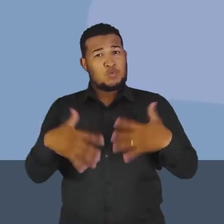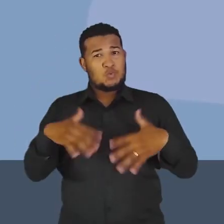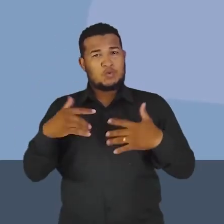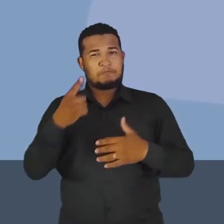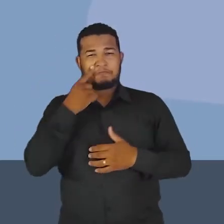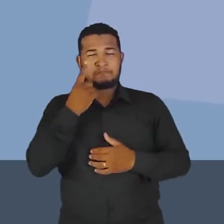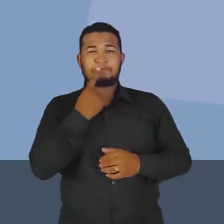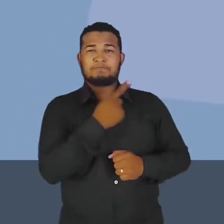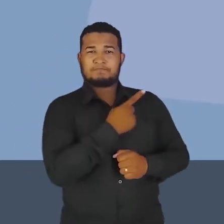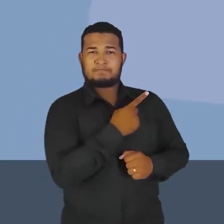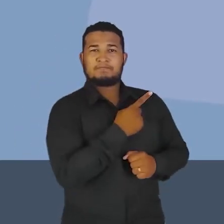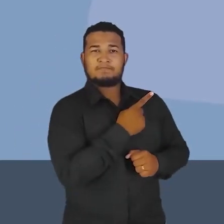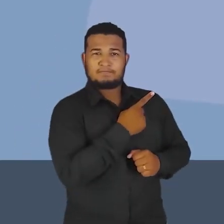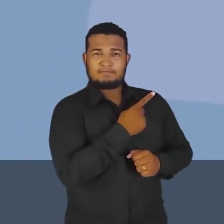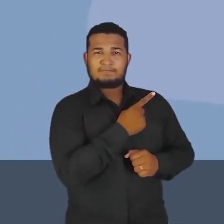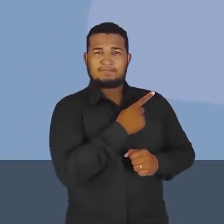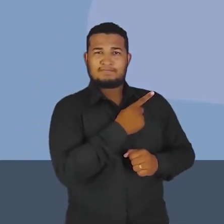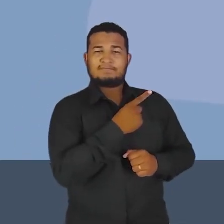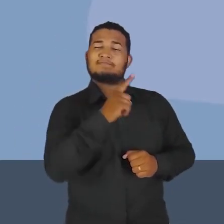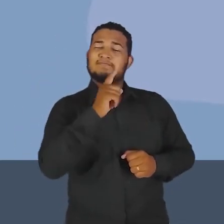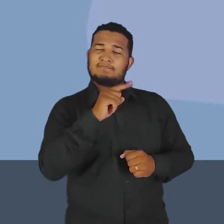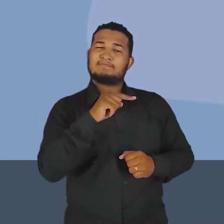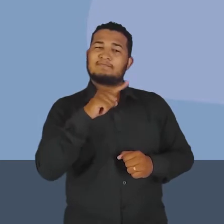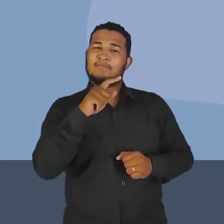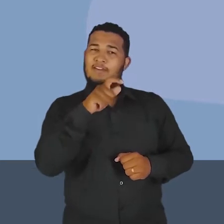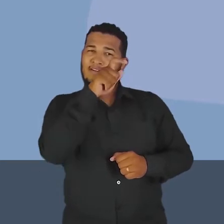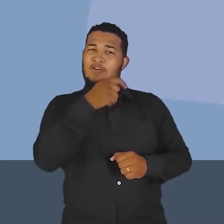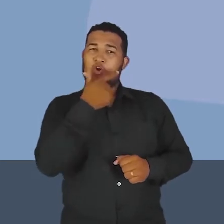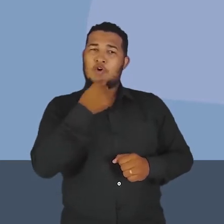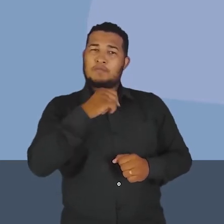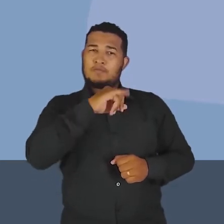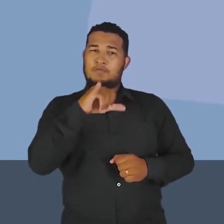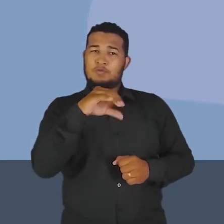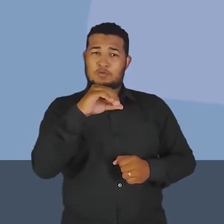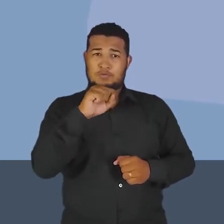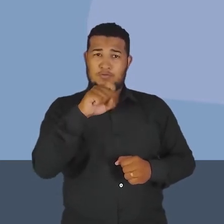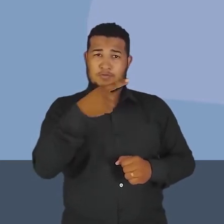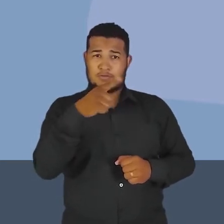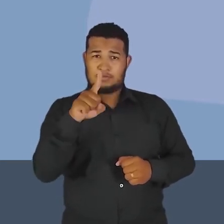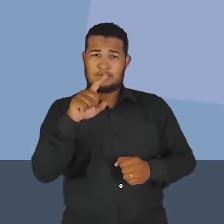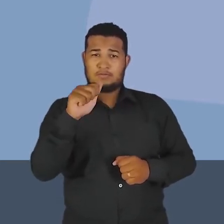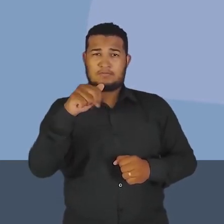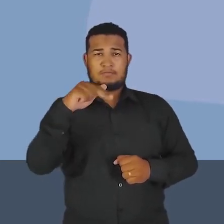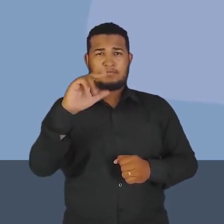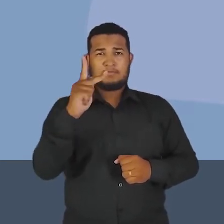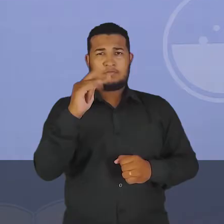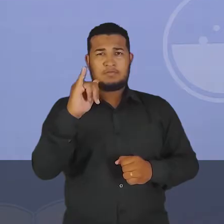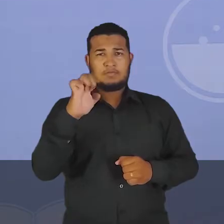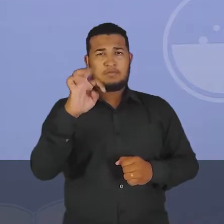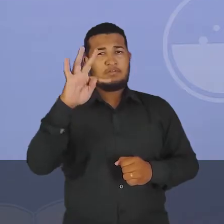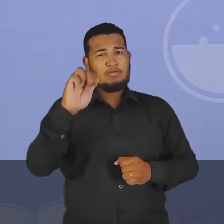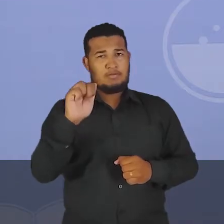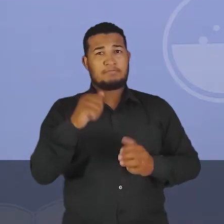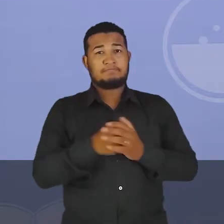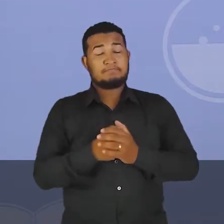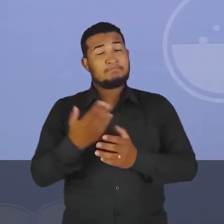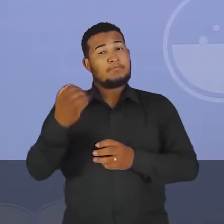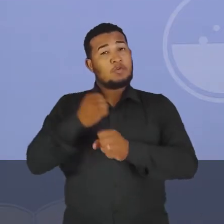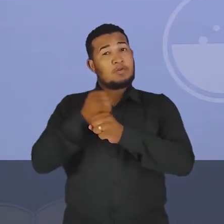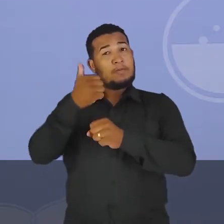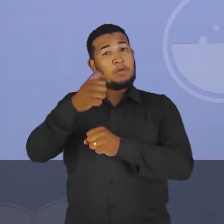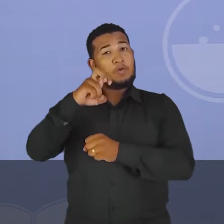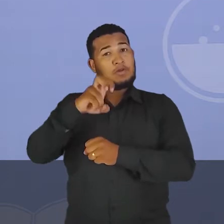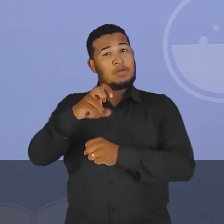para vocês, uma pintura a óleo do padre José de Anchieta, para vocês imaginarem como que era a fisionomia dele. Desde